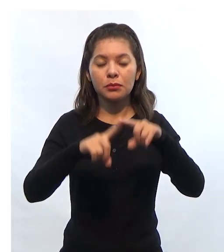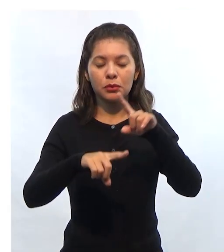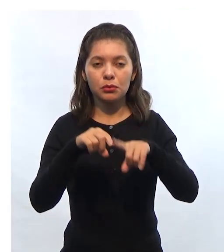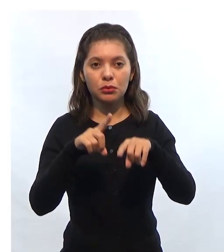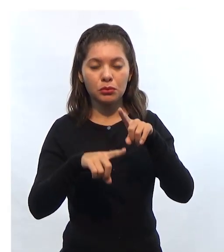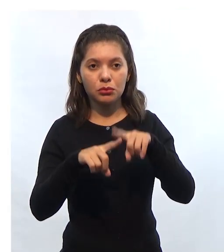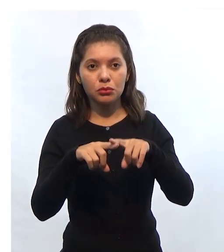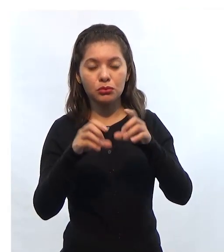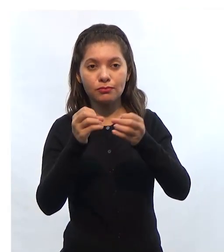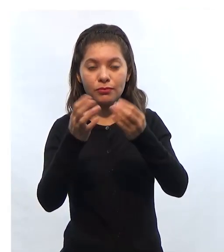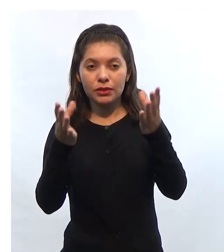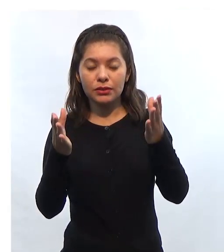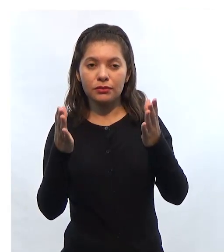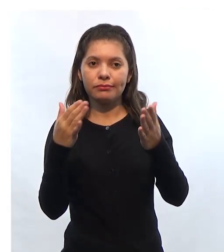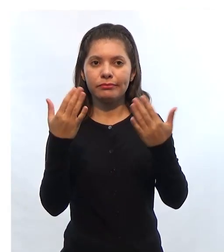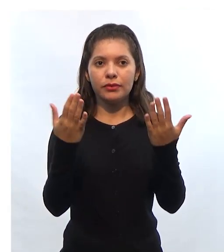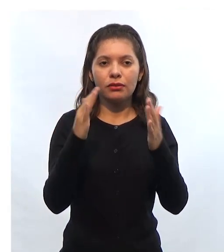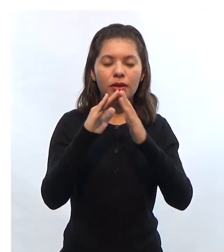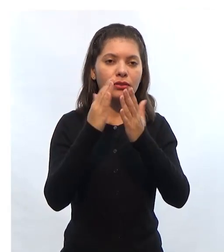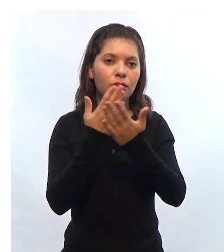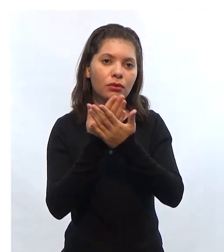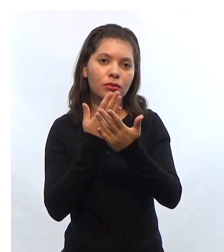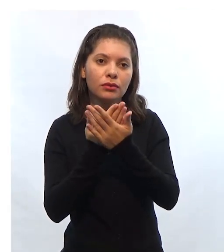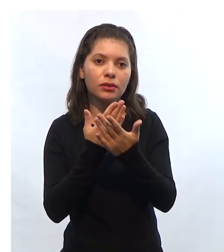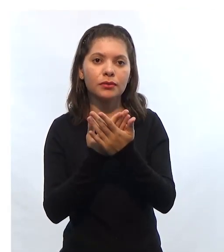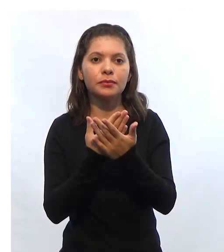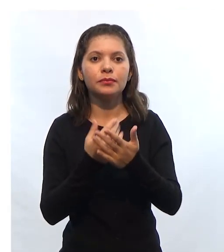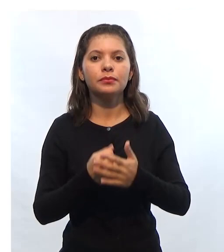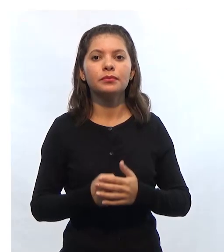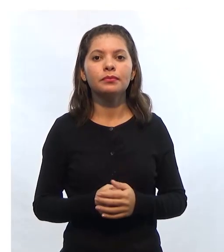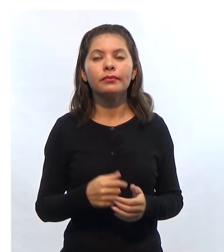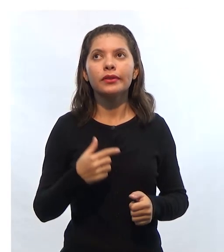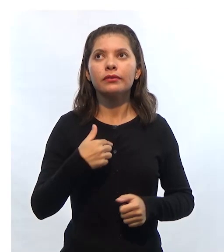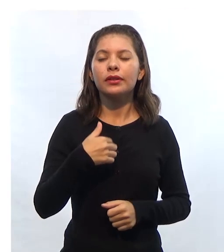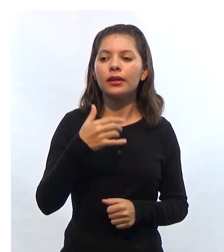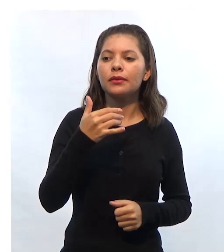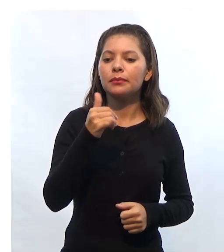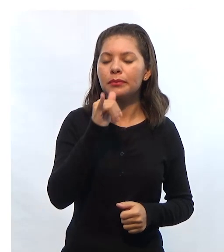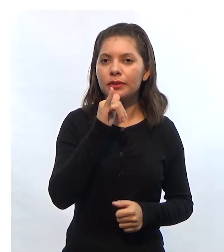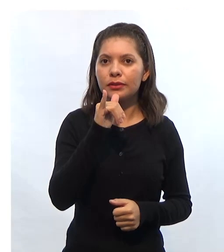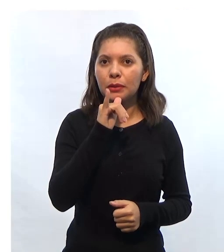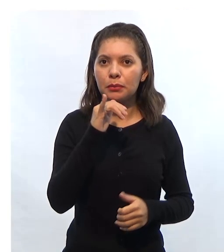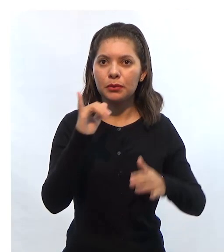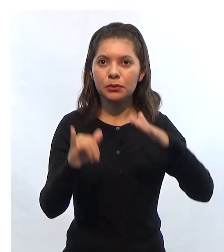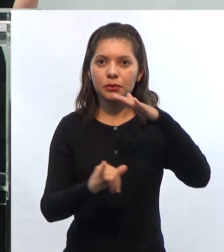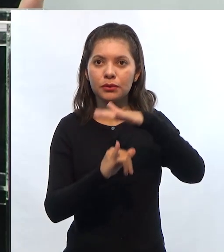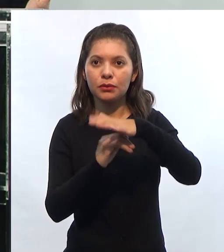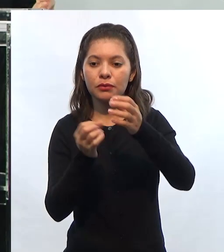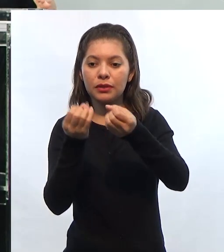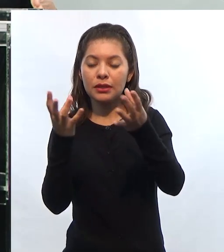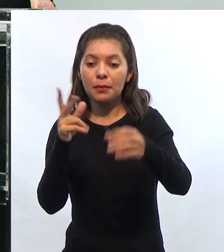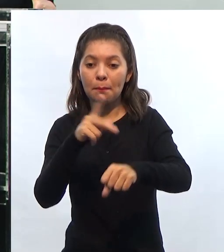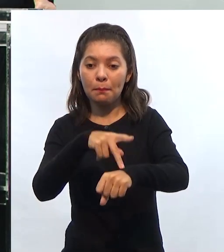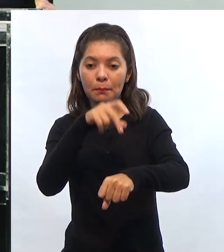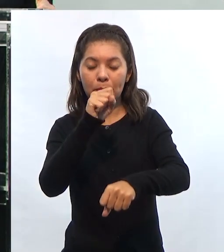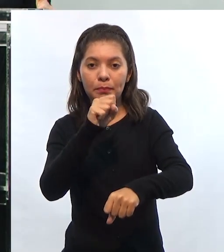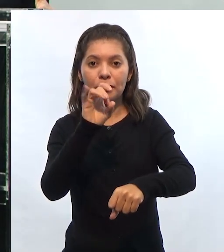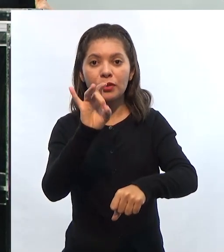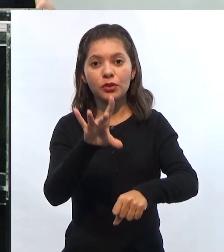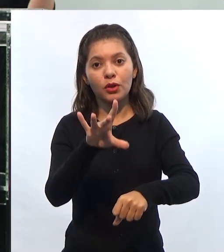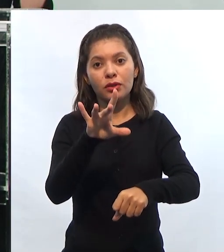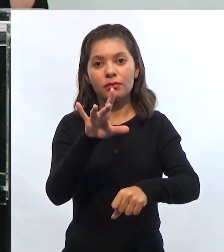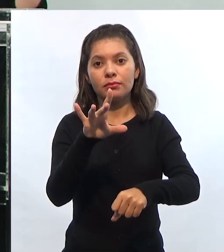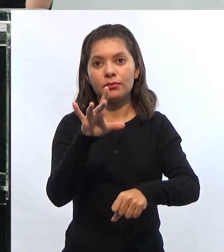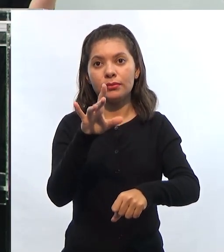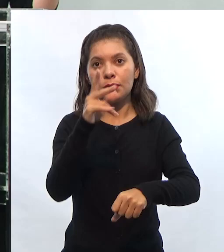muitos produtos, serviços que são oferecidos de acordo com a escolaridade, né? Se eu tenho lá uma instituição que oferece